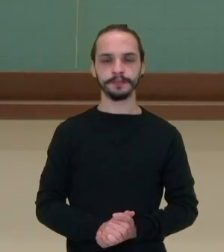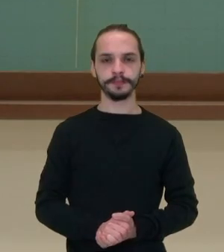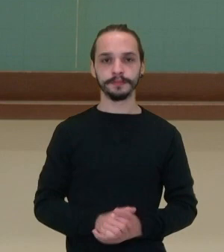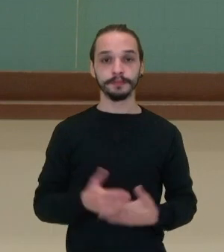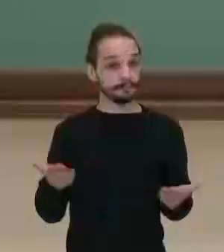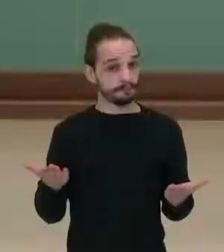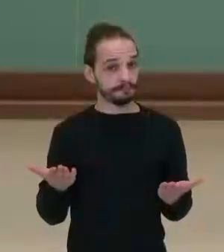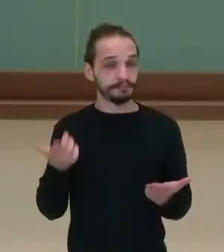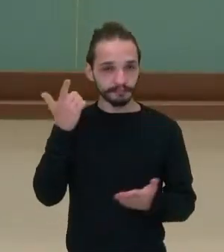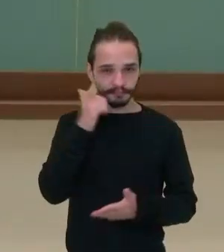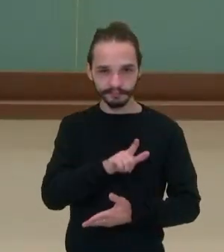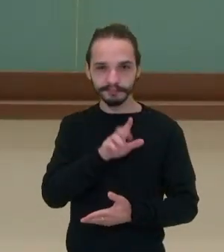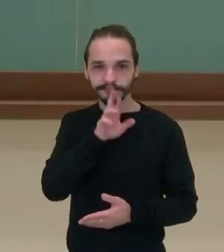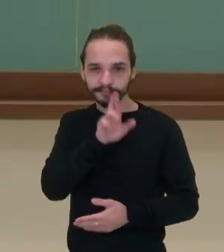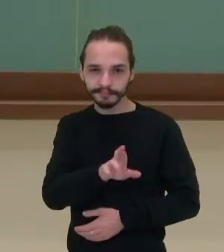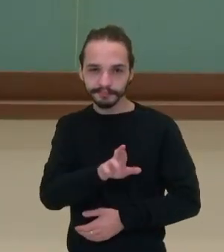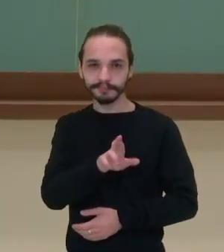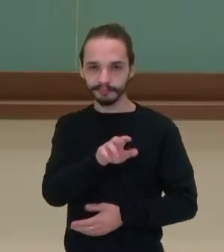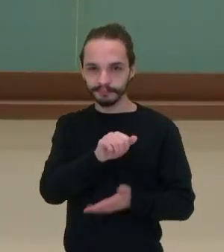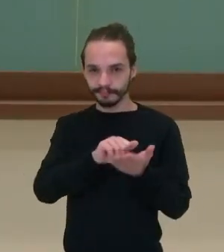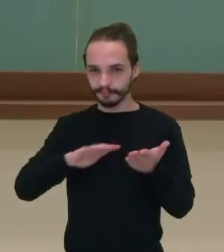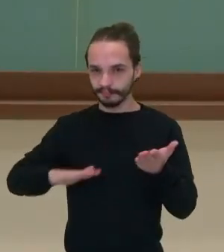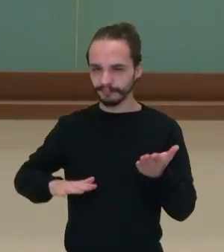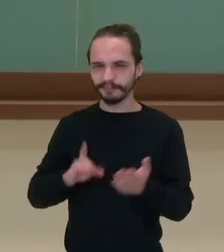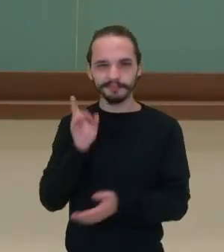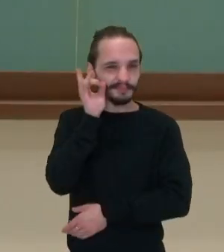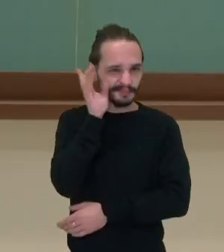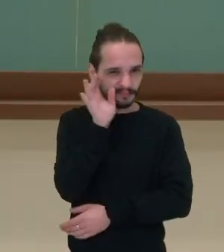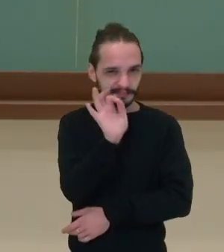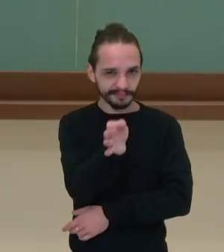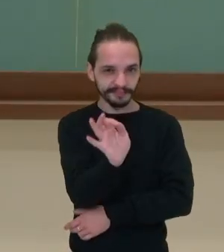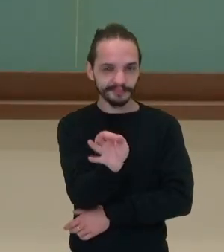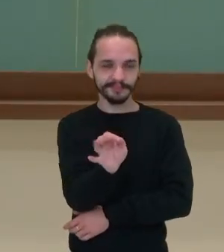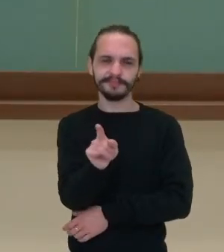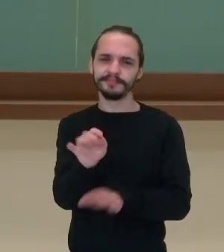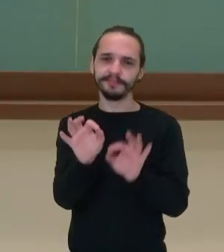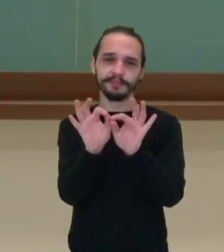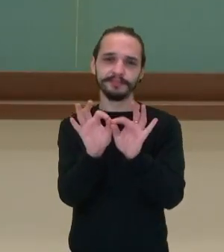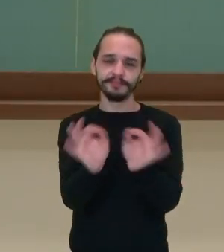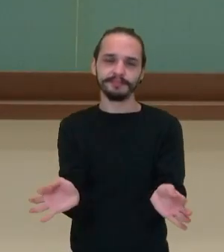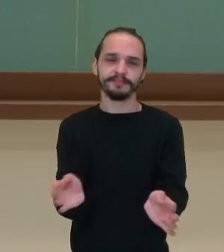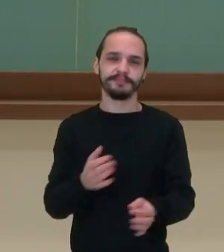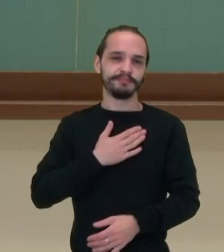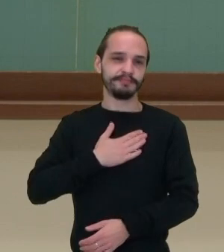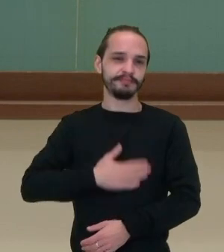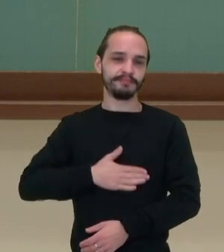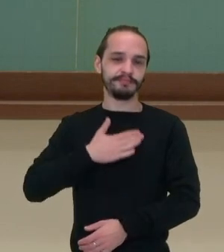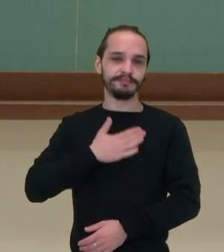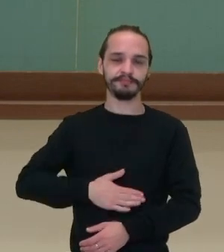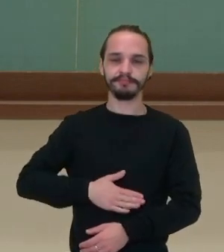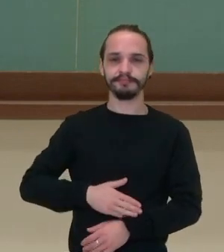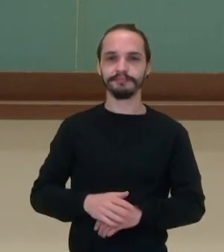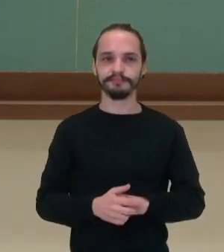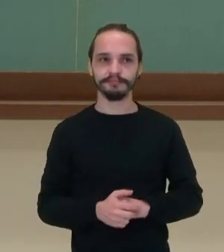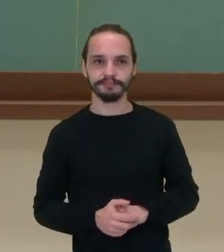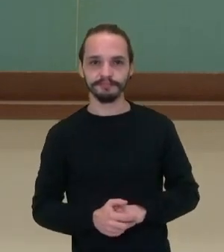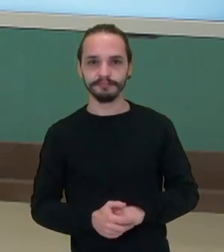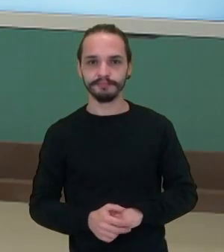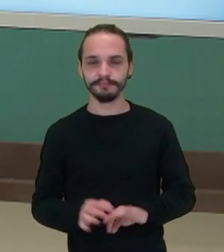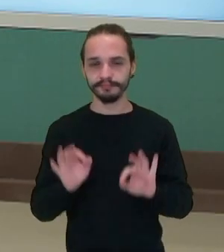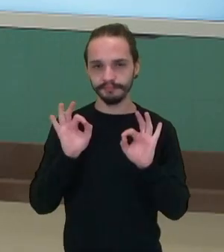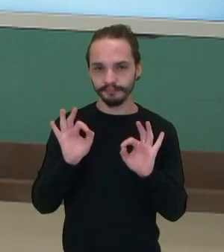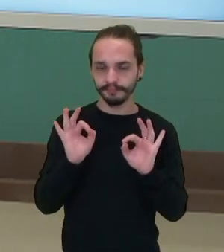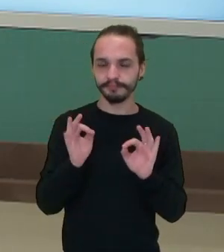E aí, meus queridos, conseguiram resolver o exercício? Ah, é fácil, né? Isso aqui era bem de boa, é o famoso comendo na chupeta aqui. Cara,